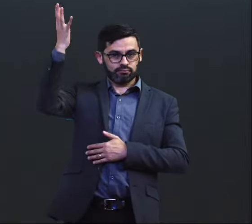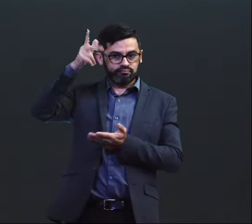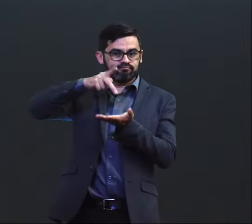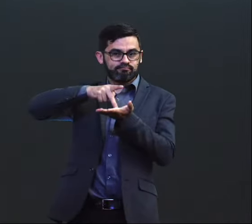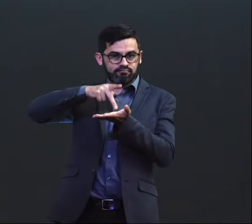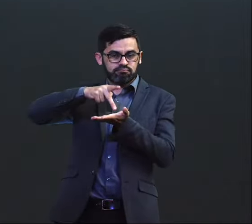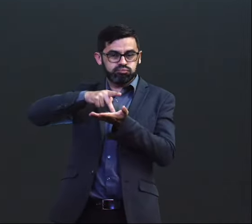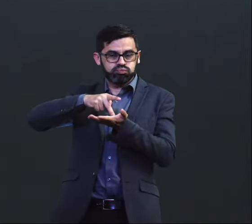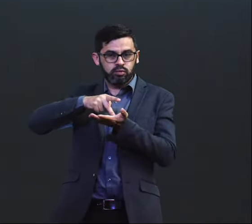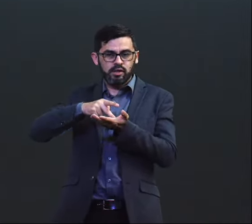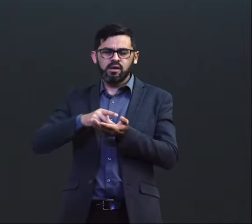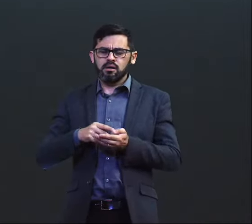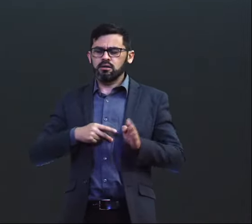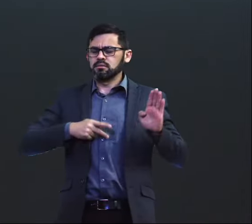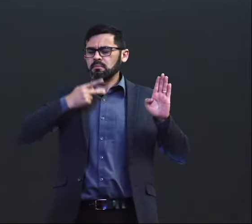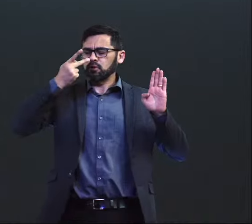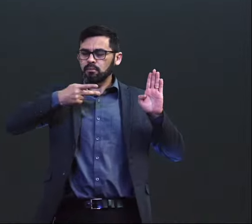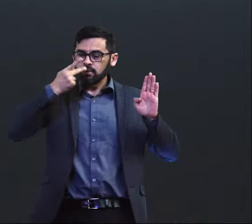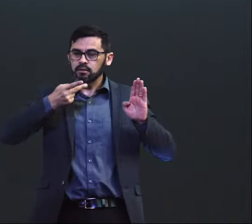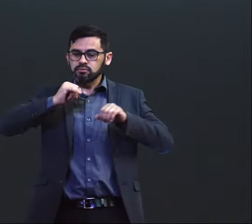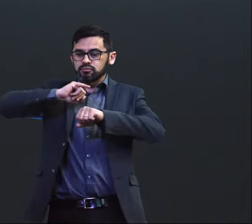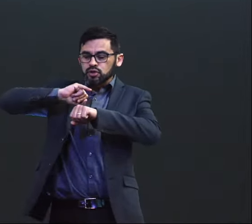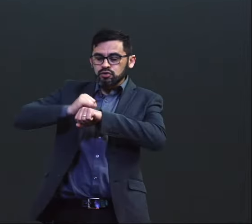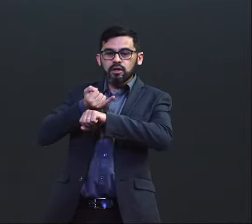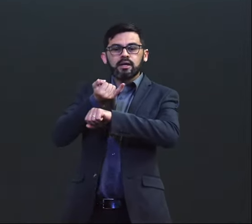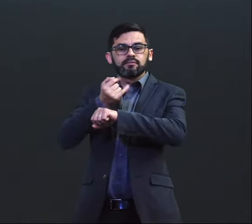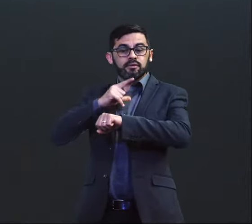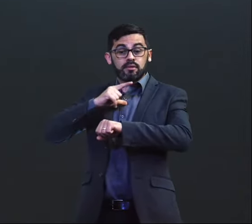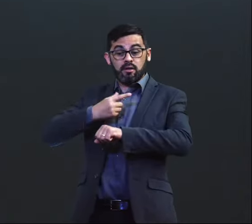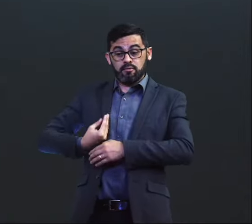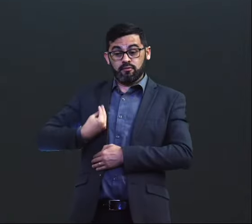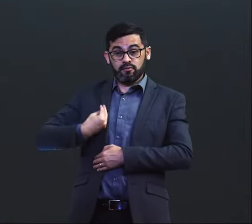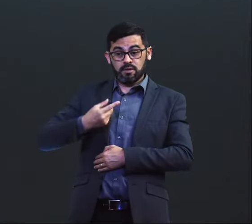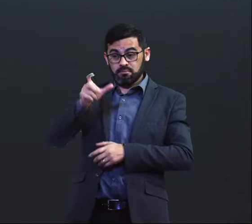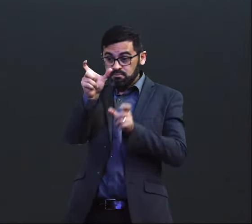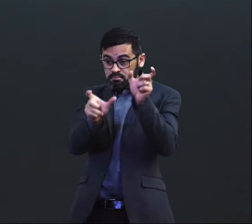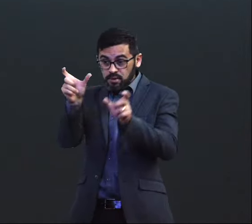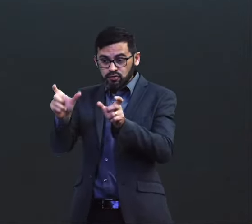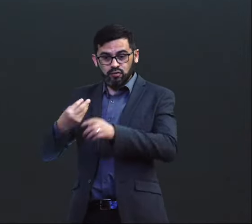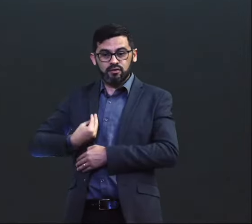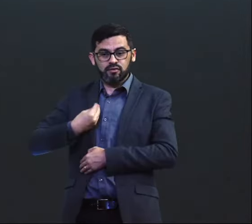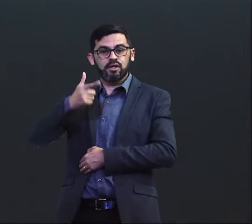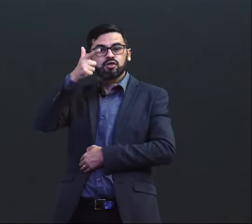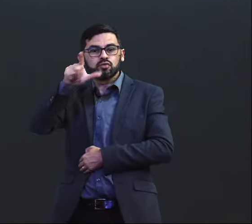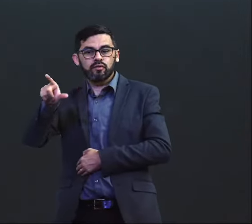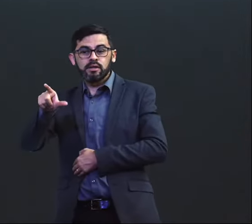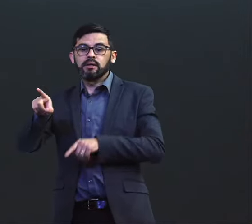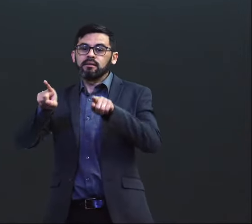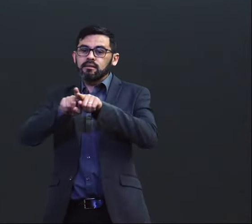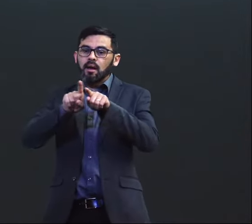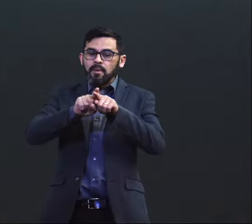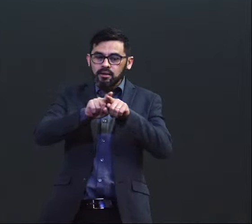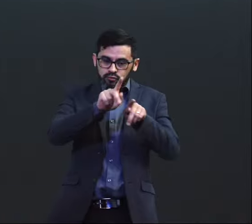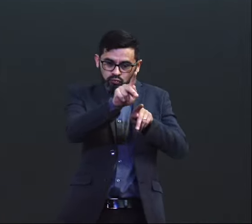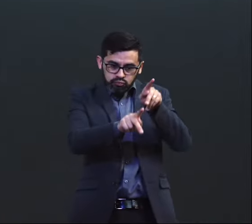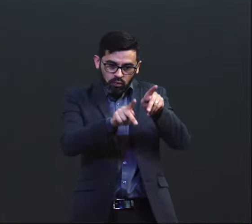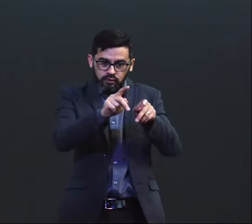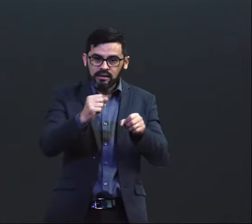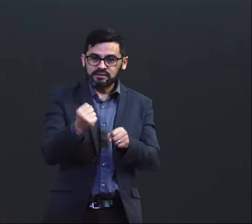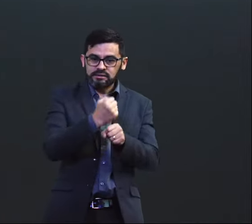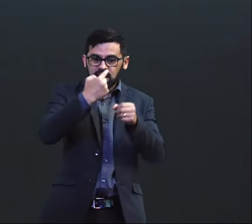aconteçam. Prometo que Jerusalém terá moradores novamente, que as cidades de Judá serão reconstruídas. Farei